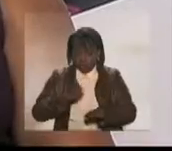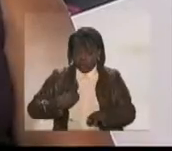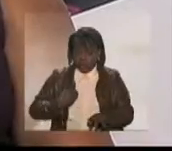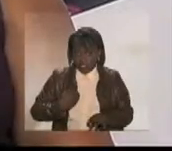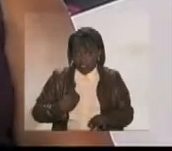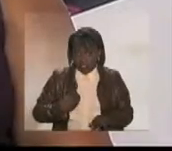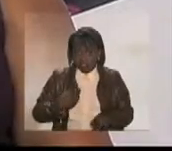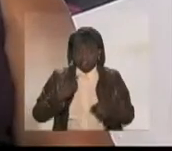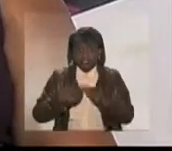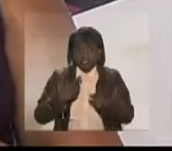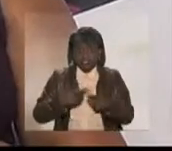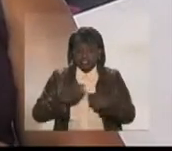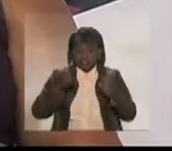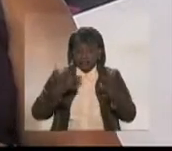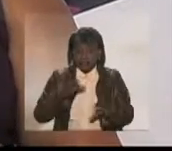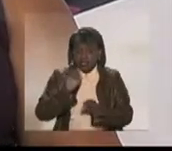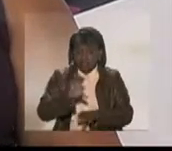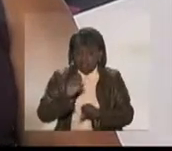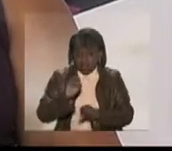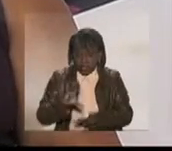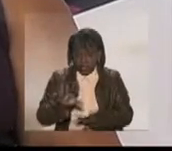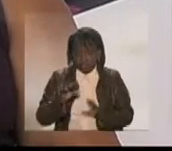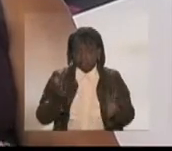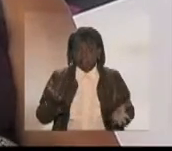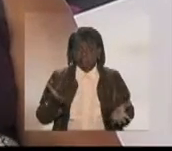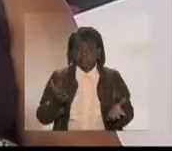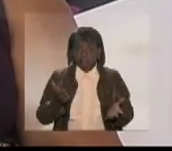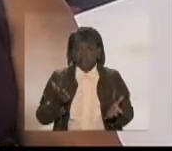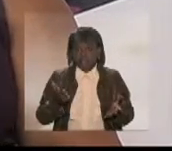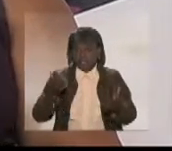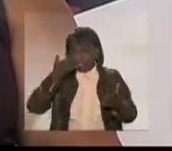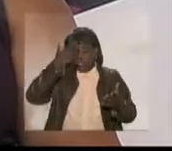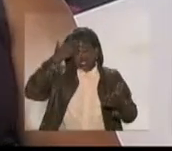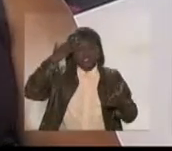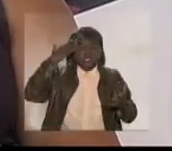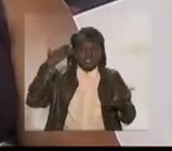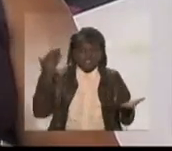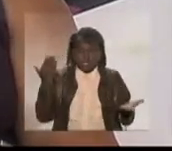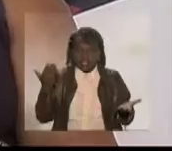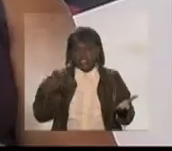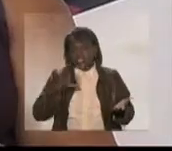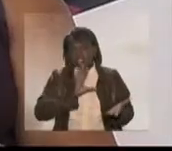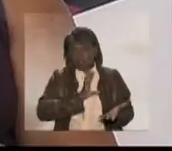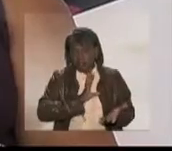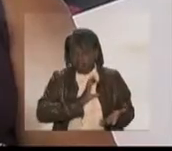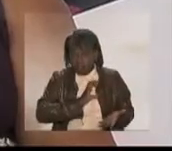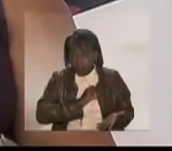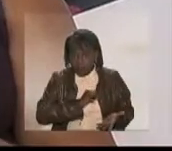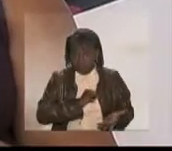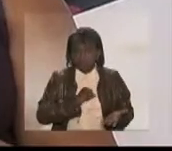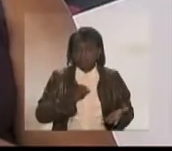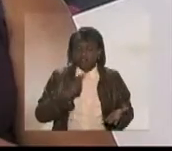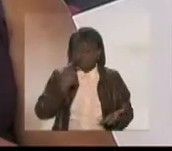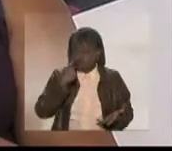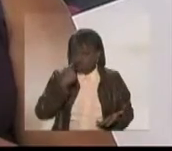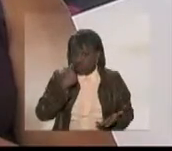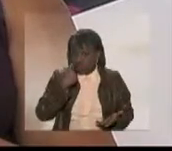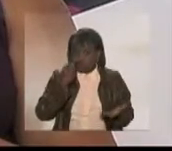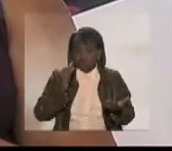cultura da vida, eu falo de educação, eu falo de lazer, eu falo de amor, eu falo